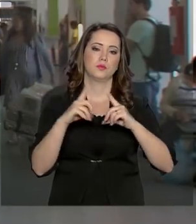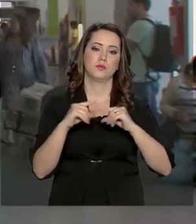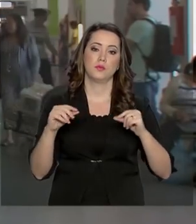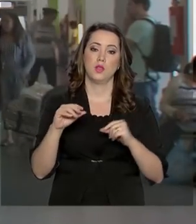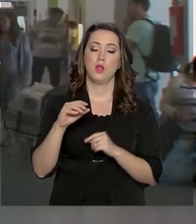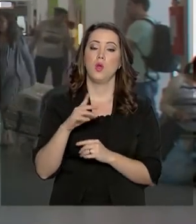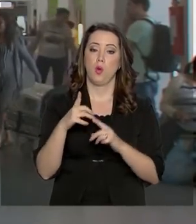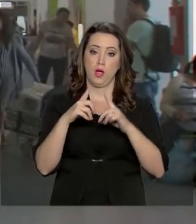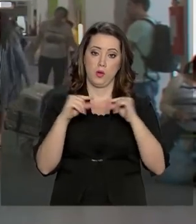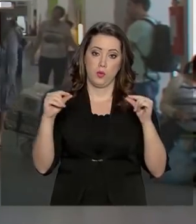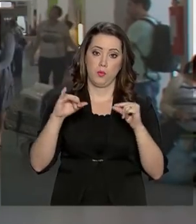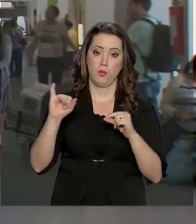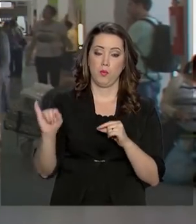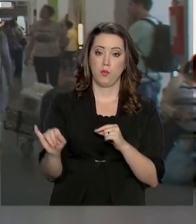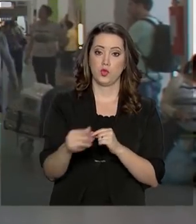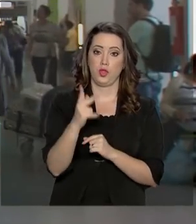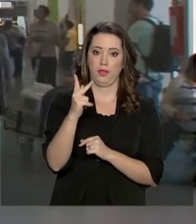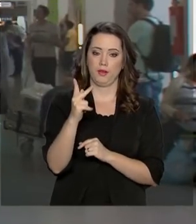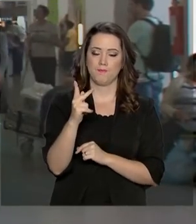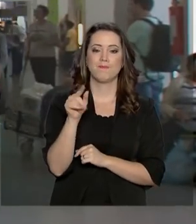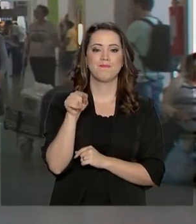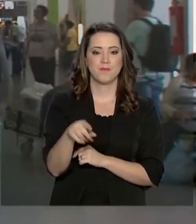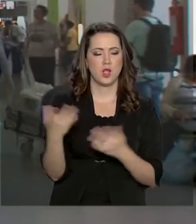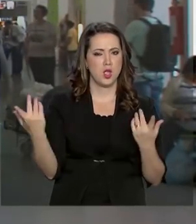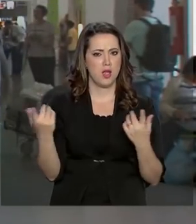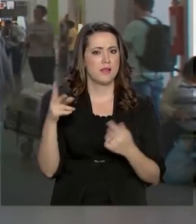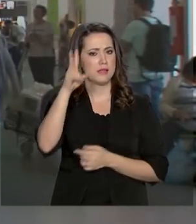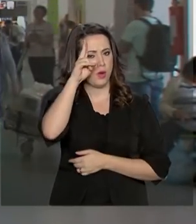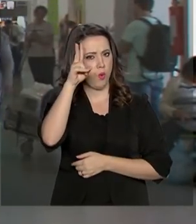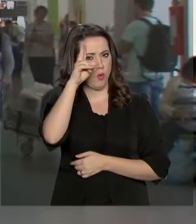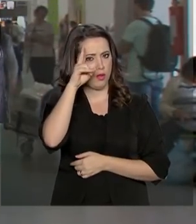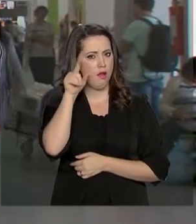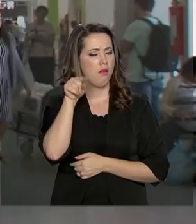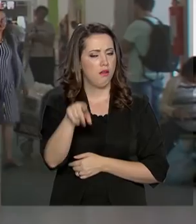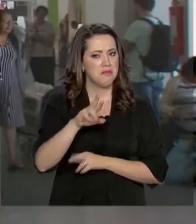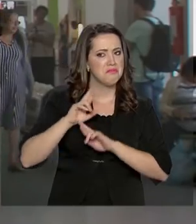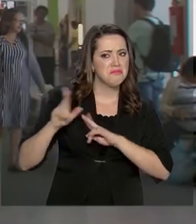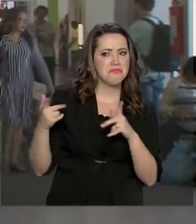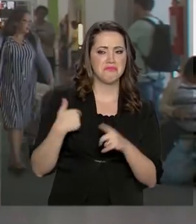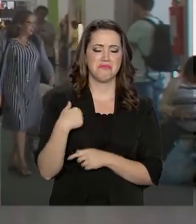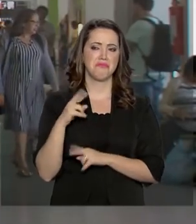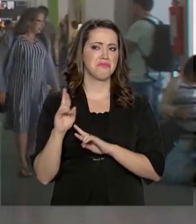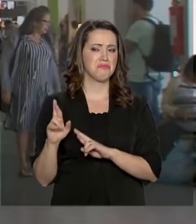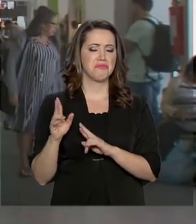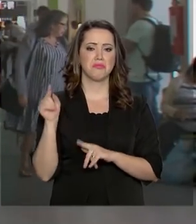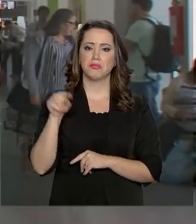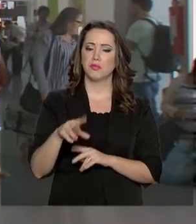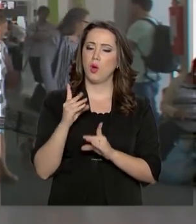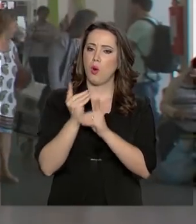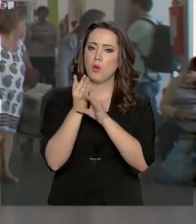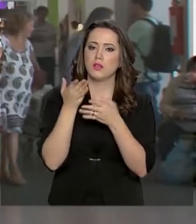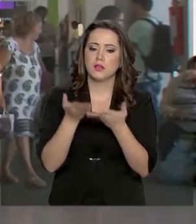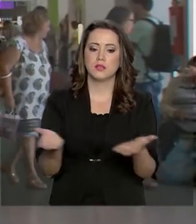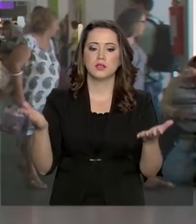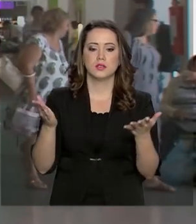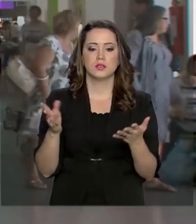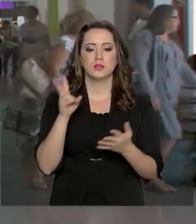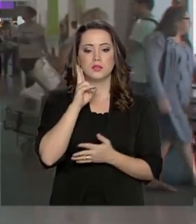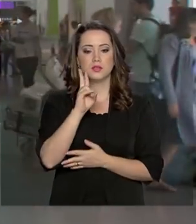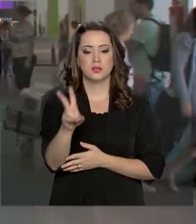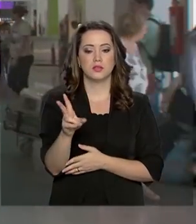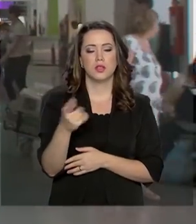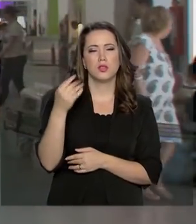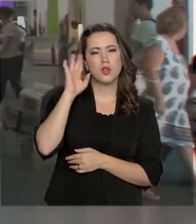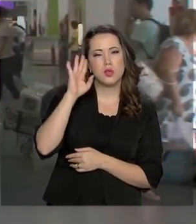JK, e o movimento por aqui nessa segunda-feira de carnaval é bem diferente do que eu esperava encontrar, viu? A